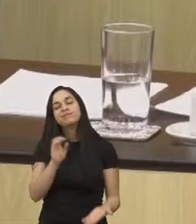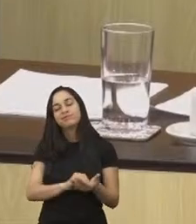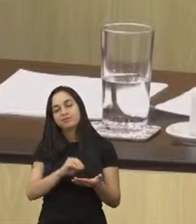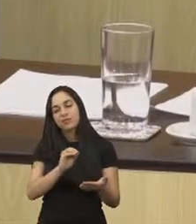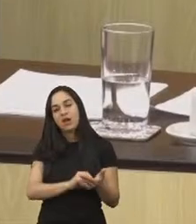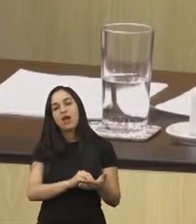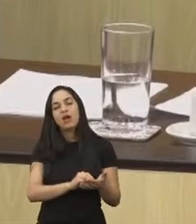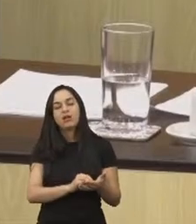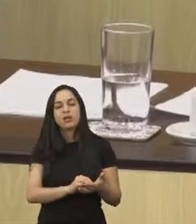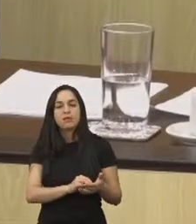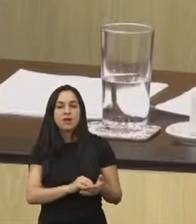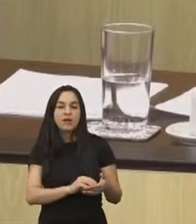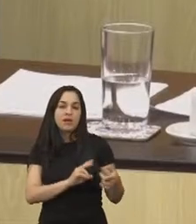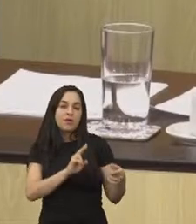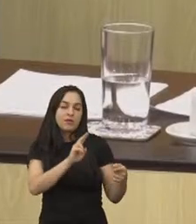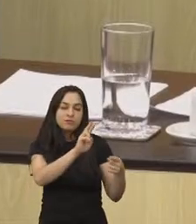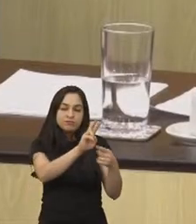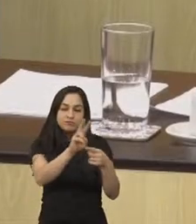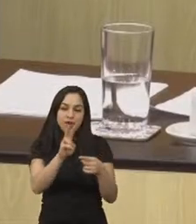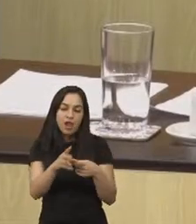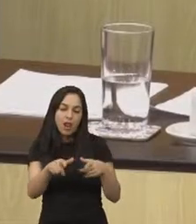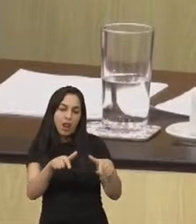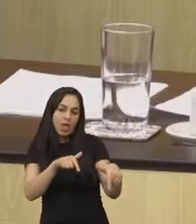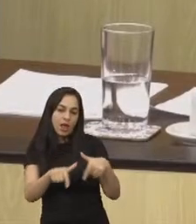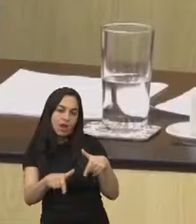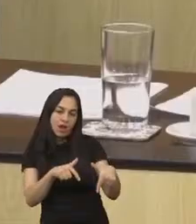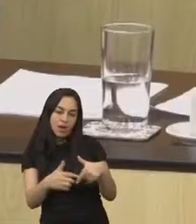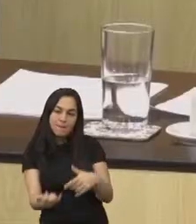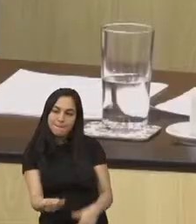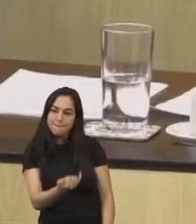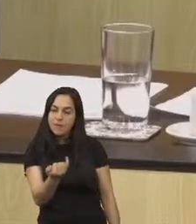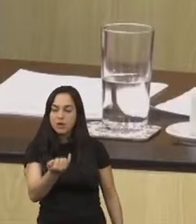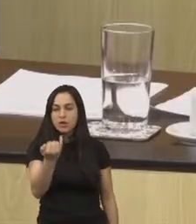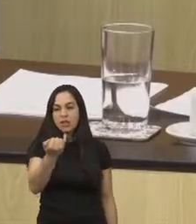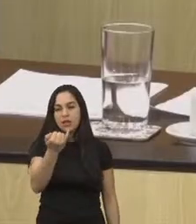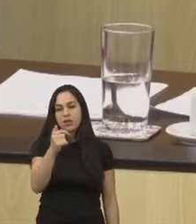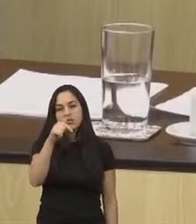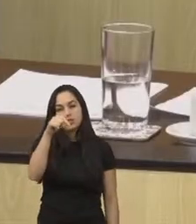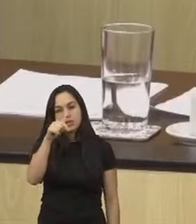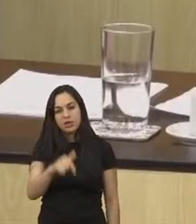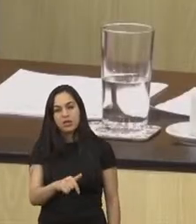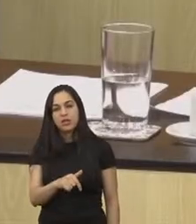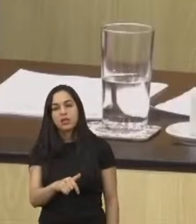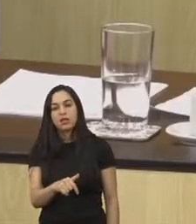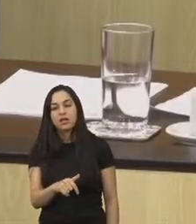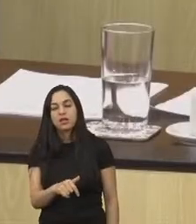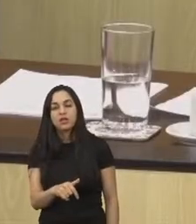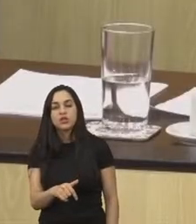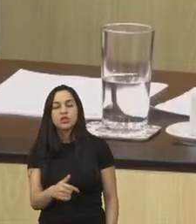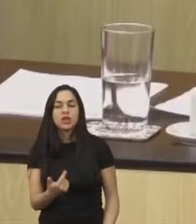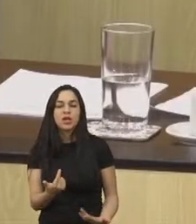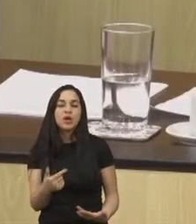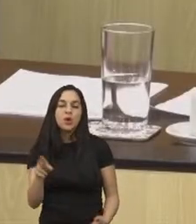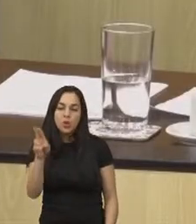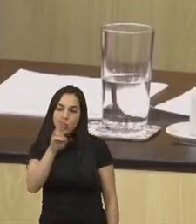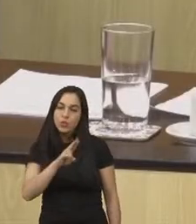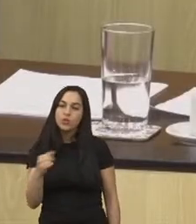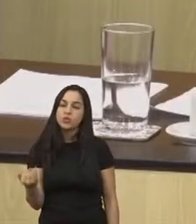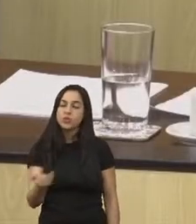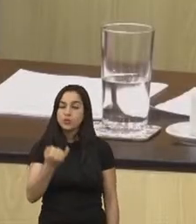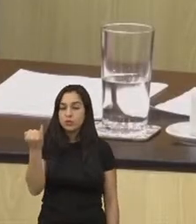que dificulta a realização de serviços essenciais. A destinação de tais máquinas são de